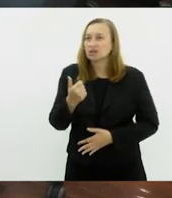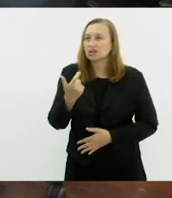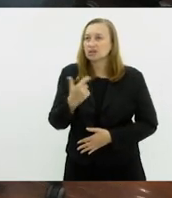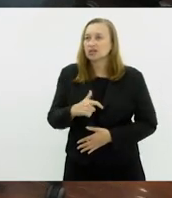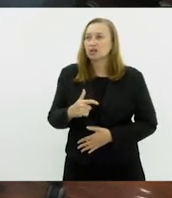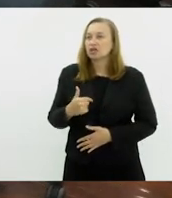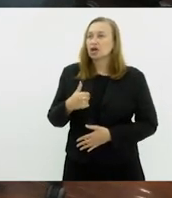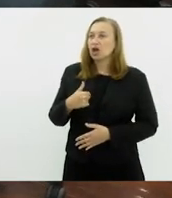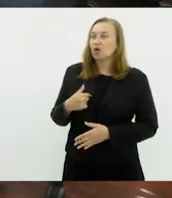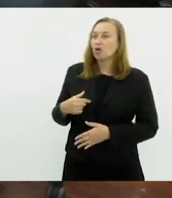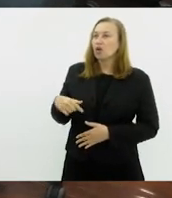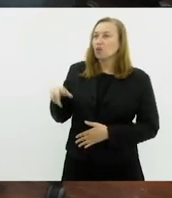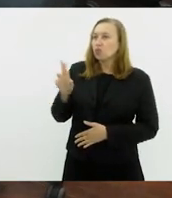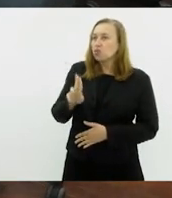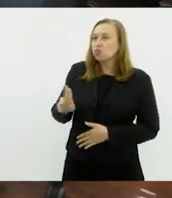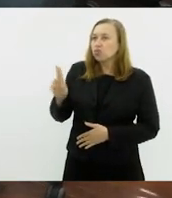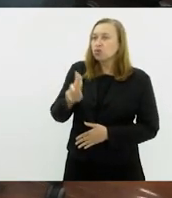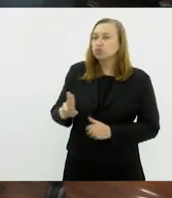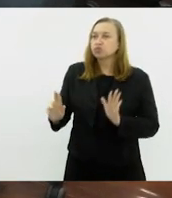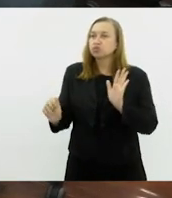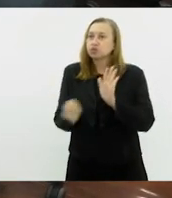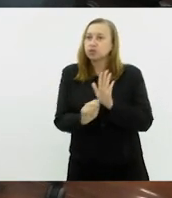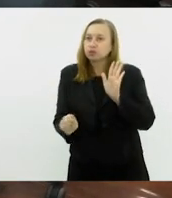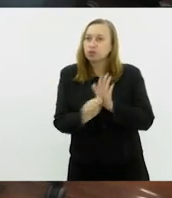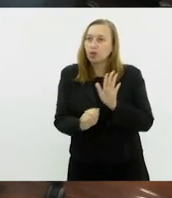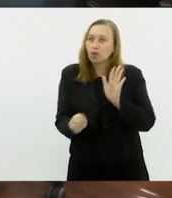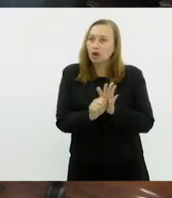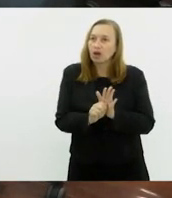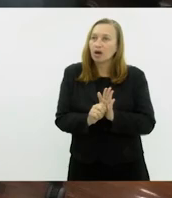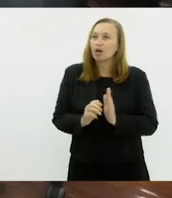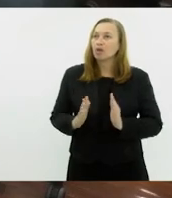usuária de droga eu moro